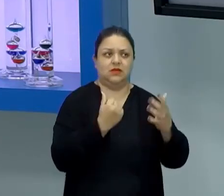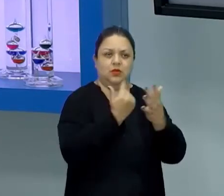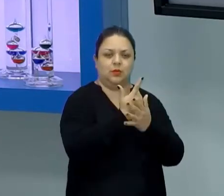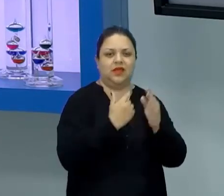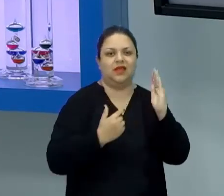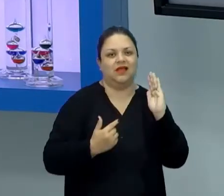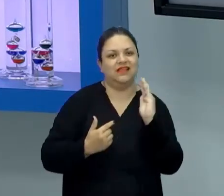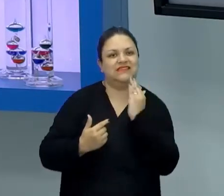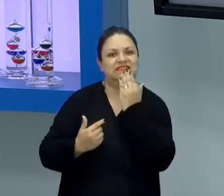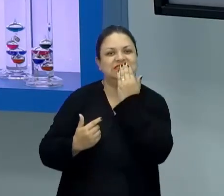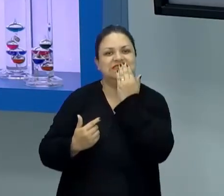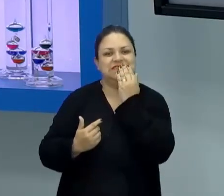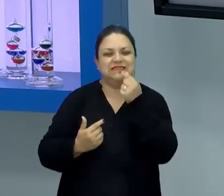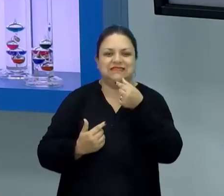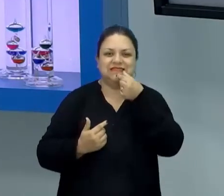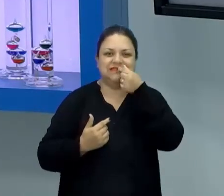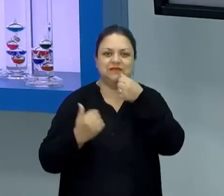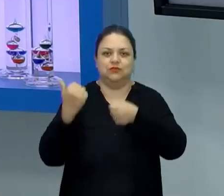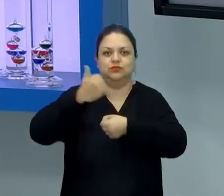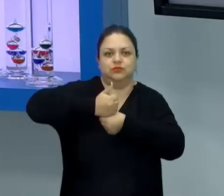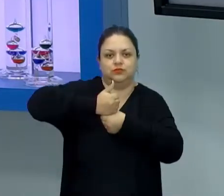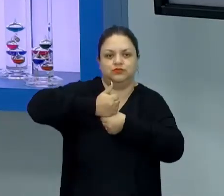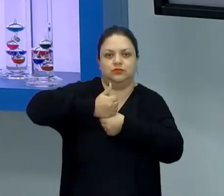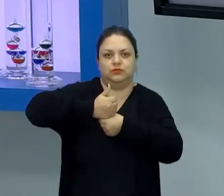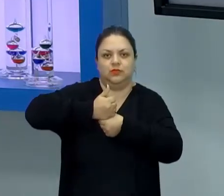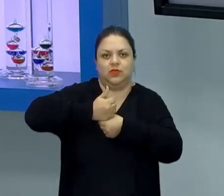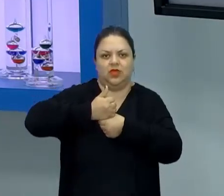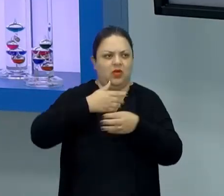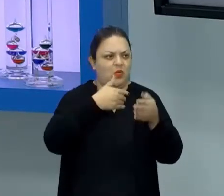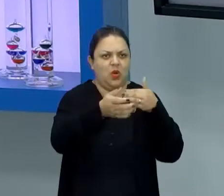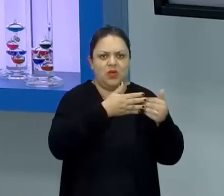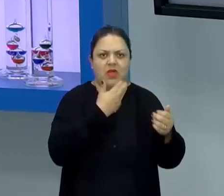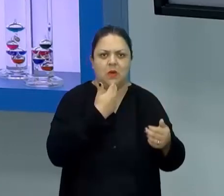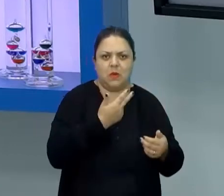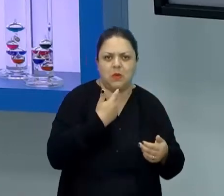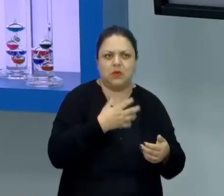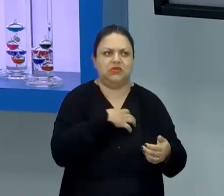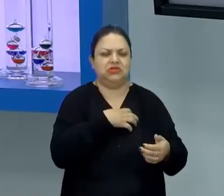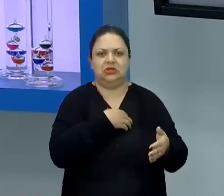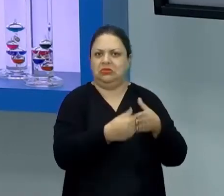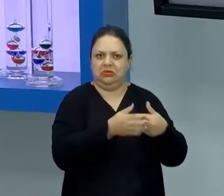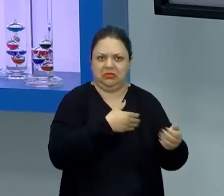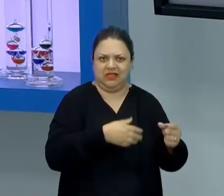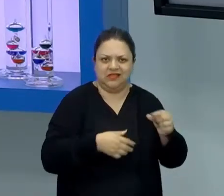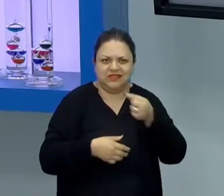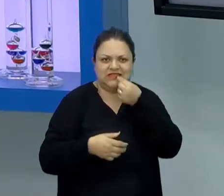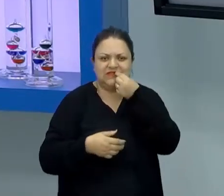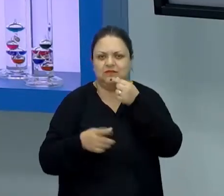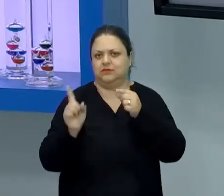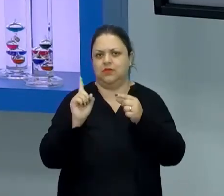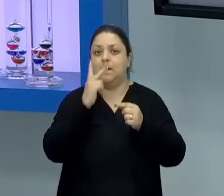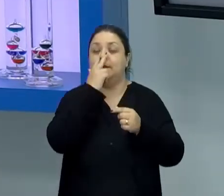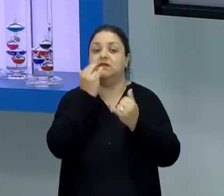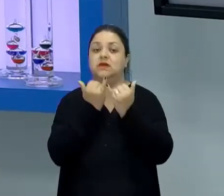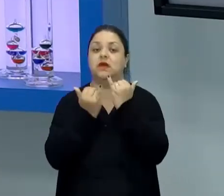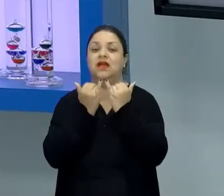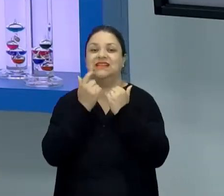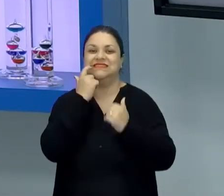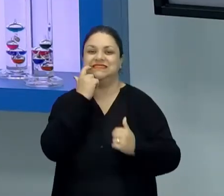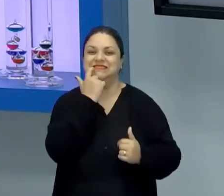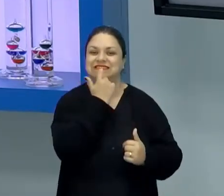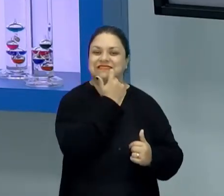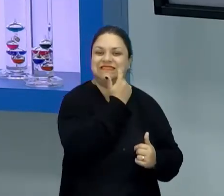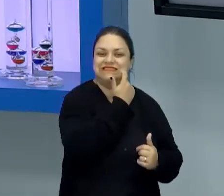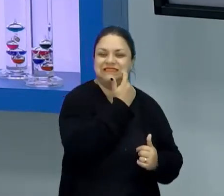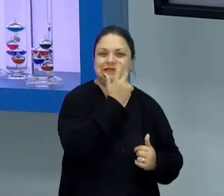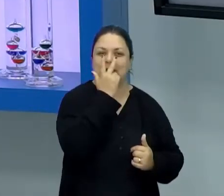né? Isso aí vai ter que imitar a característica dos dentes. Então, os dentes, eles têm esse aspecto leitoso, mas